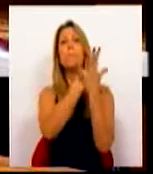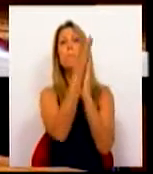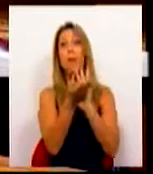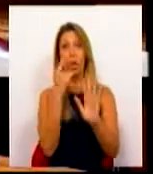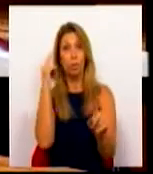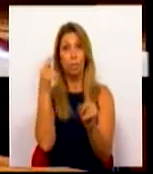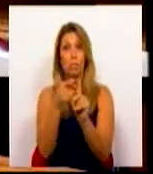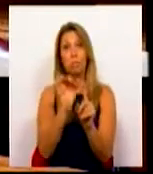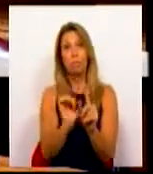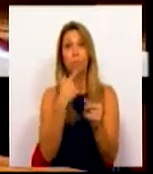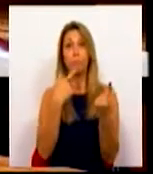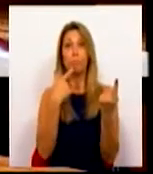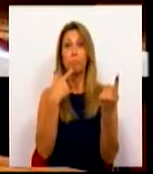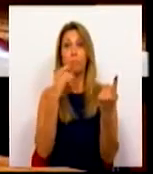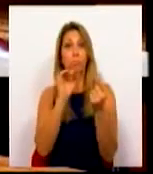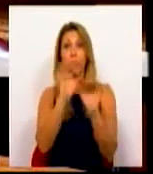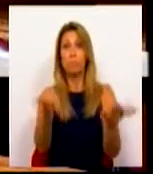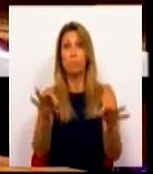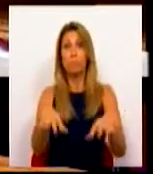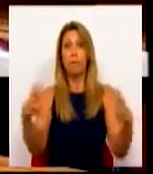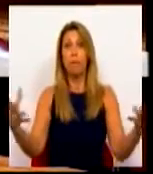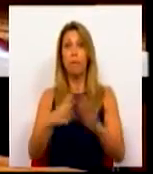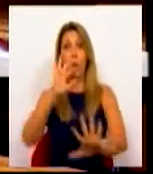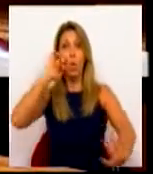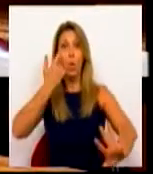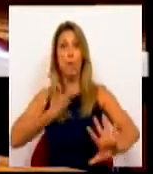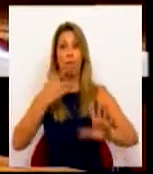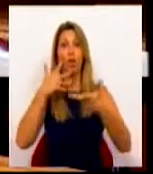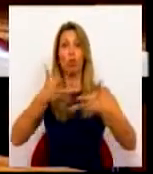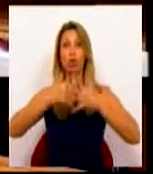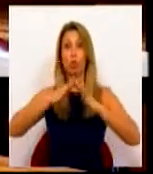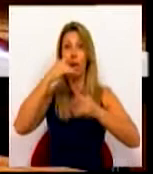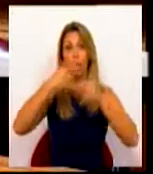o déficit estrutural das qualificações da população, que tem funcionado